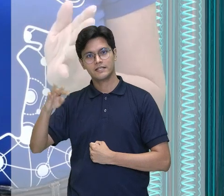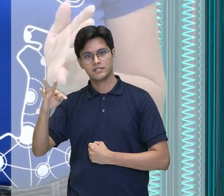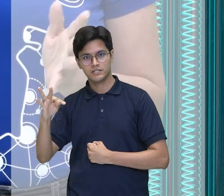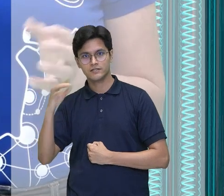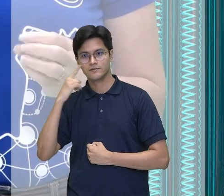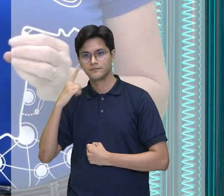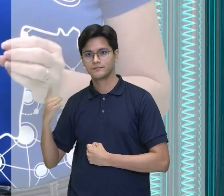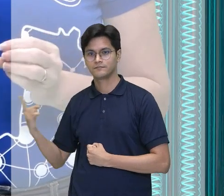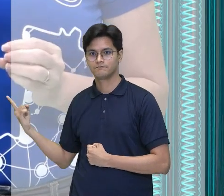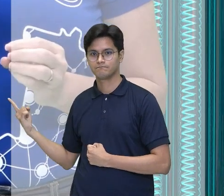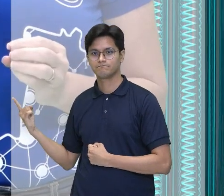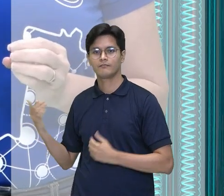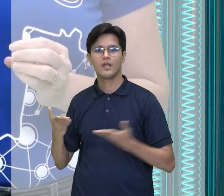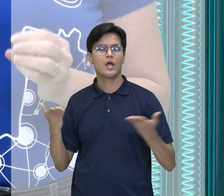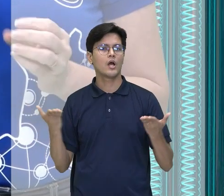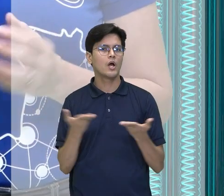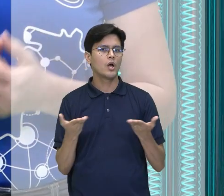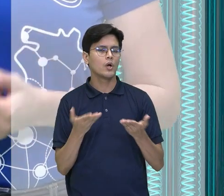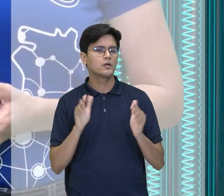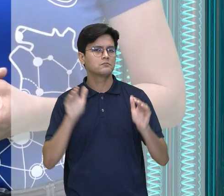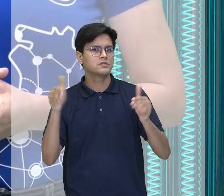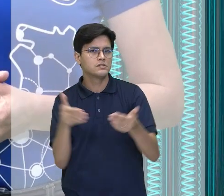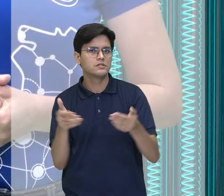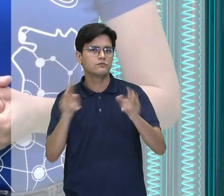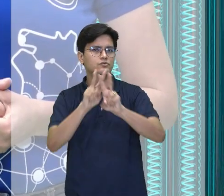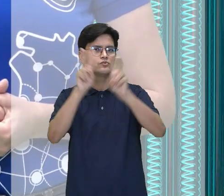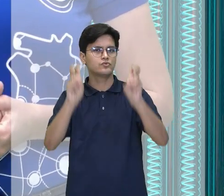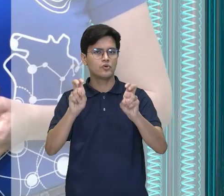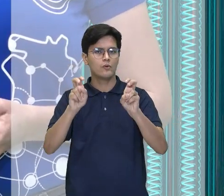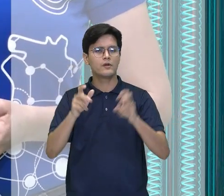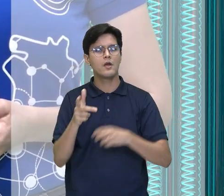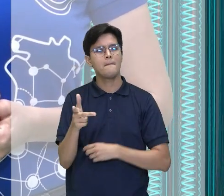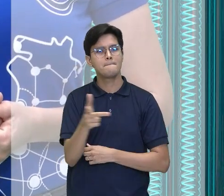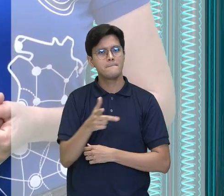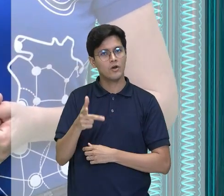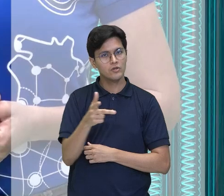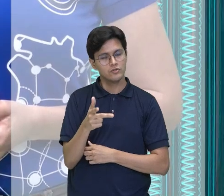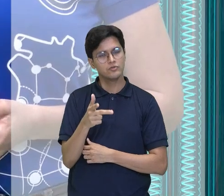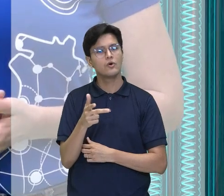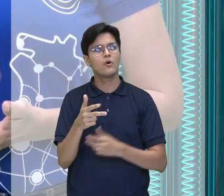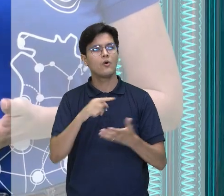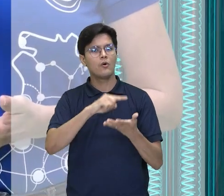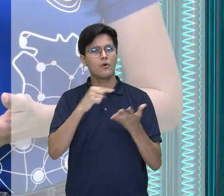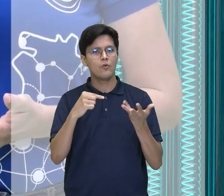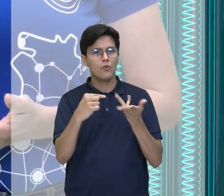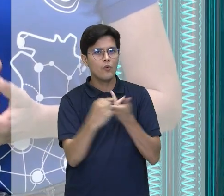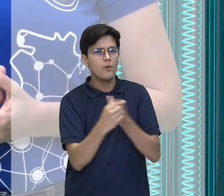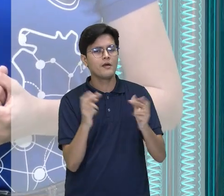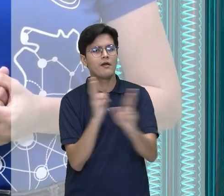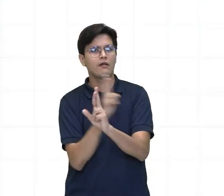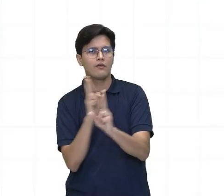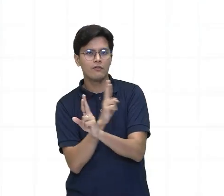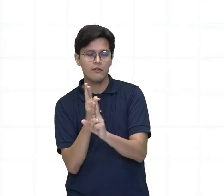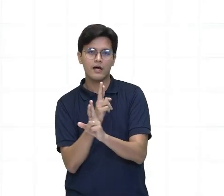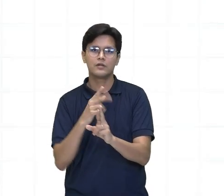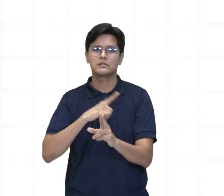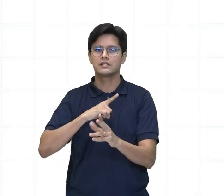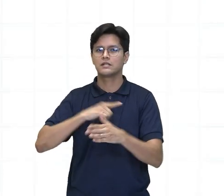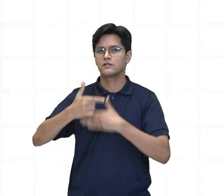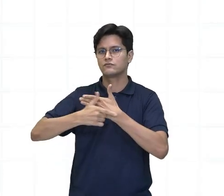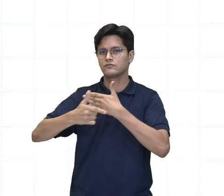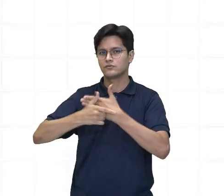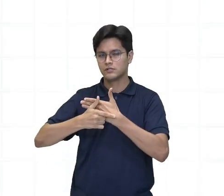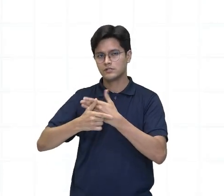dos pronomes, né, que fazem relação com os pronomes que têm função de sujeito. Observe comigo.